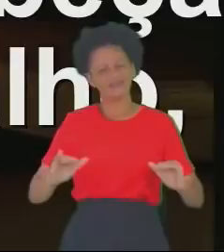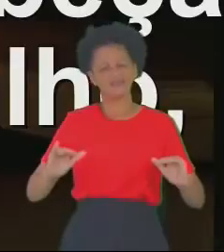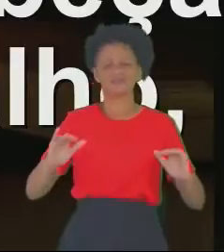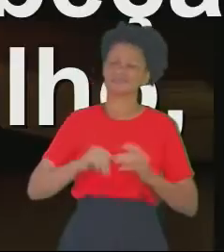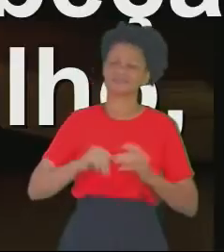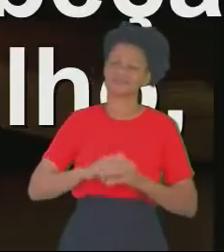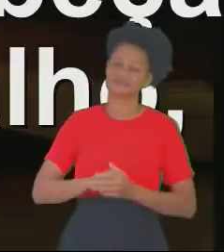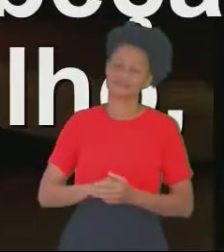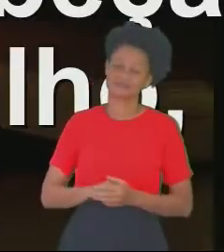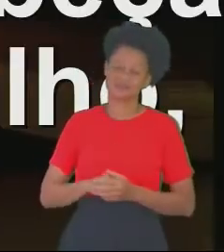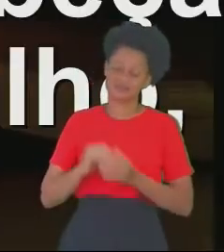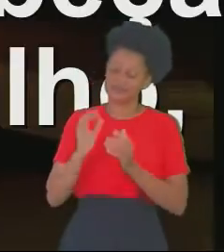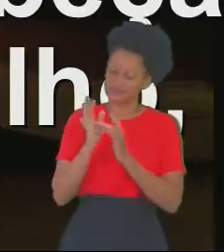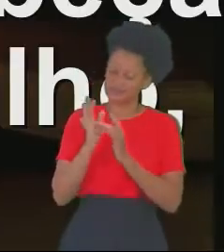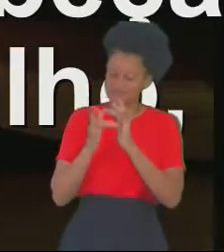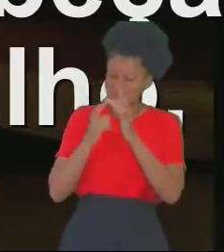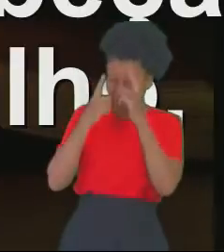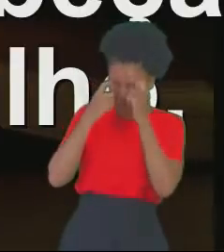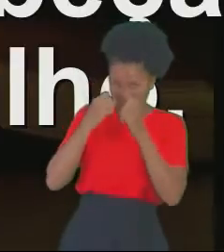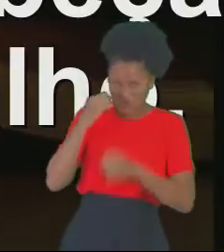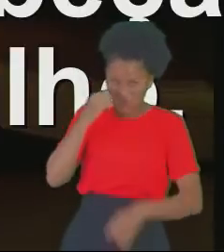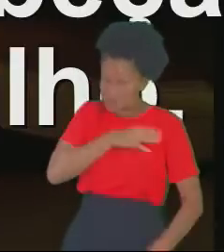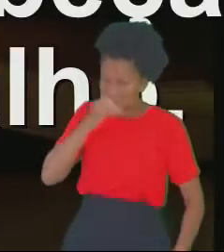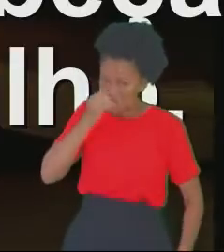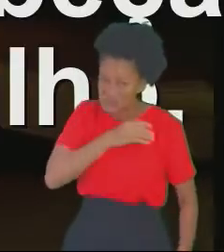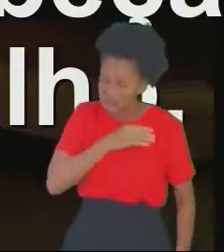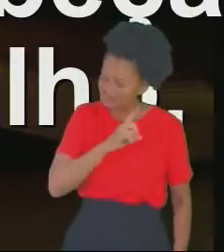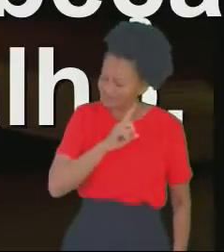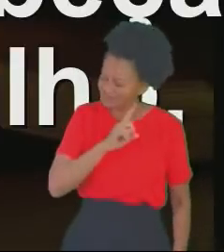Jesus não usa de violência.